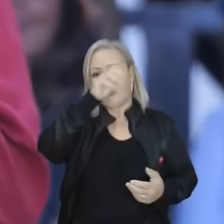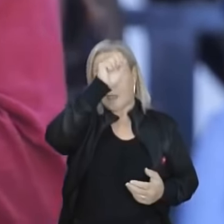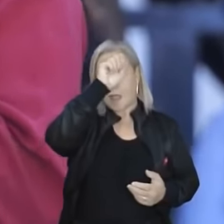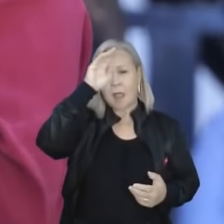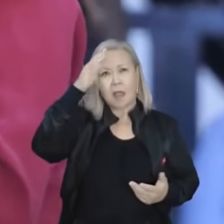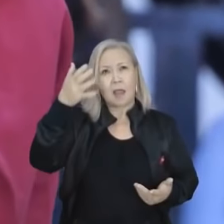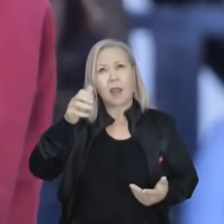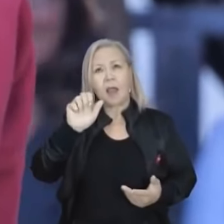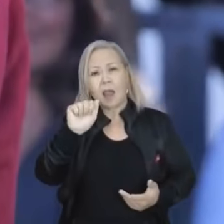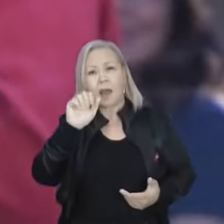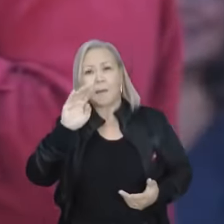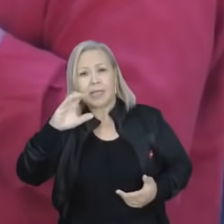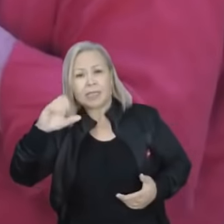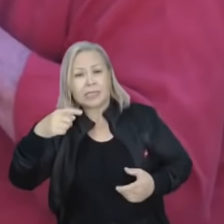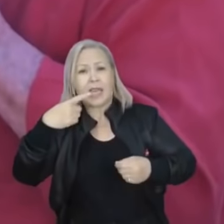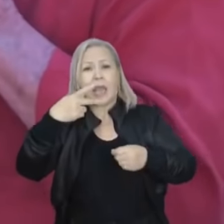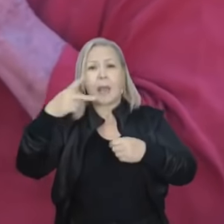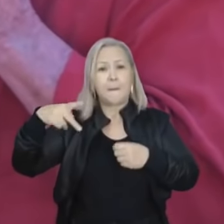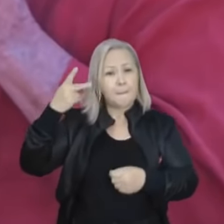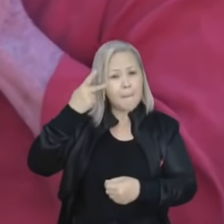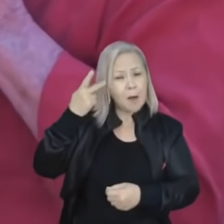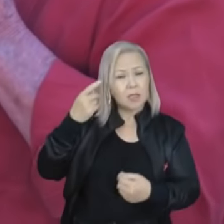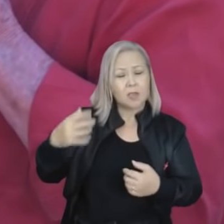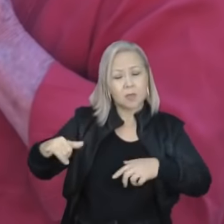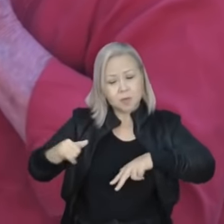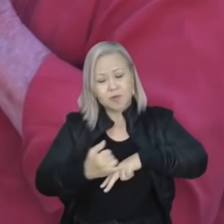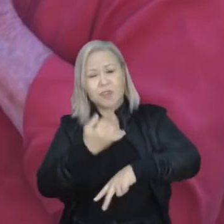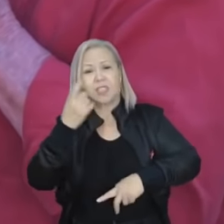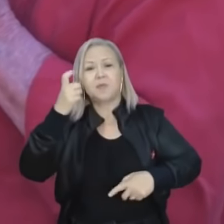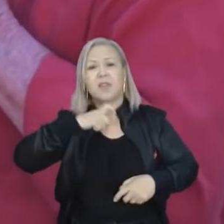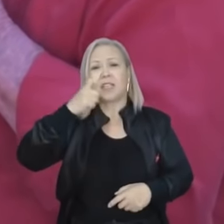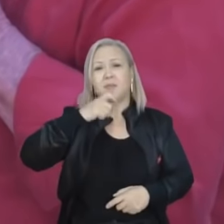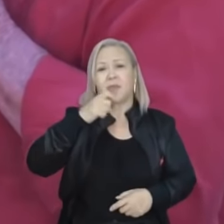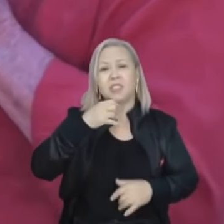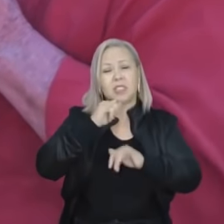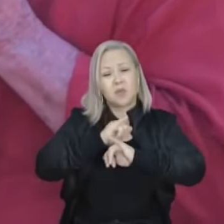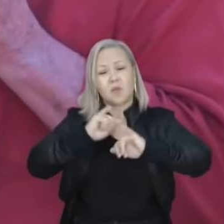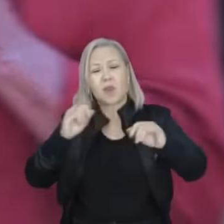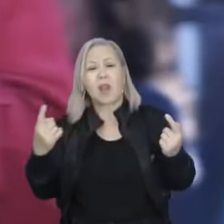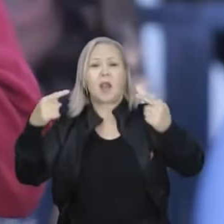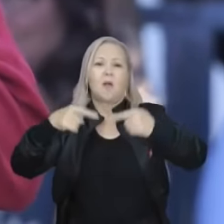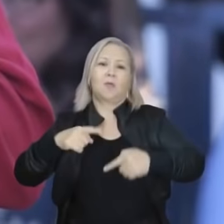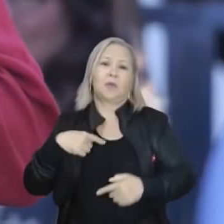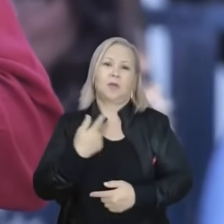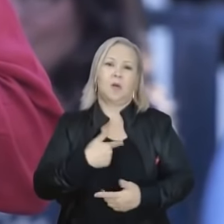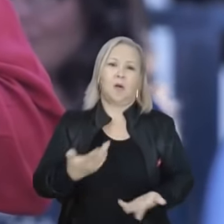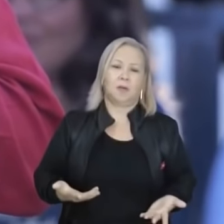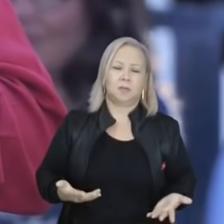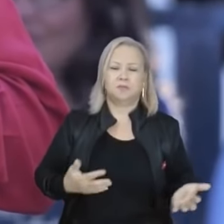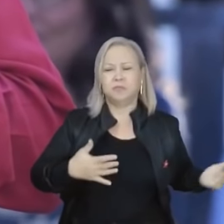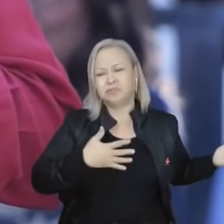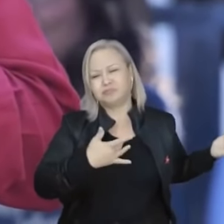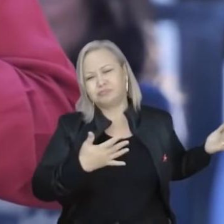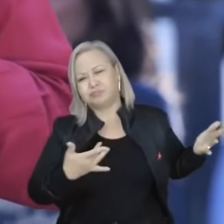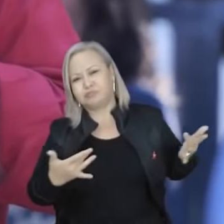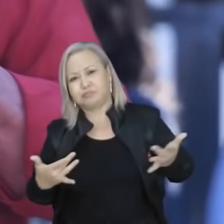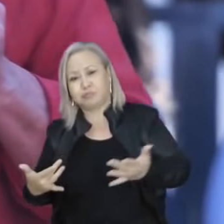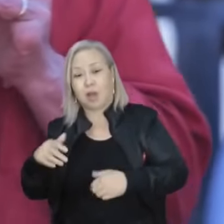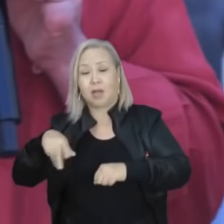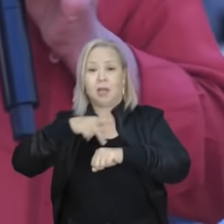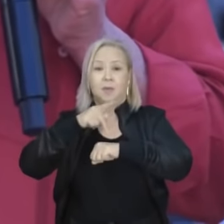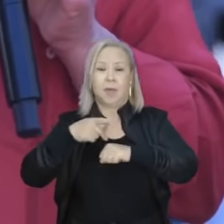Nós fomos vítima das mentiras contadas contra nós, sabe, durante muito tempo nesse país. A gente